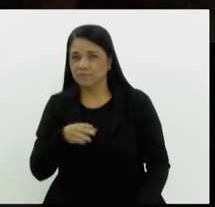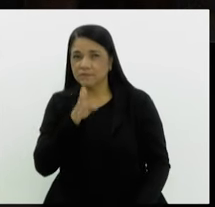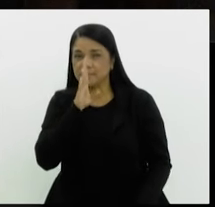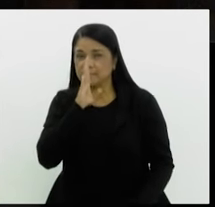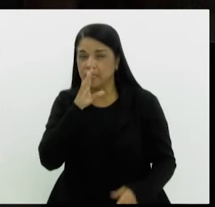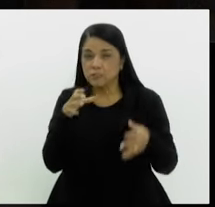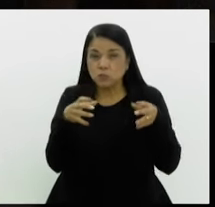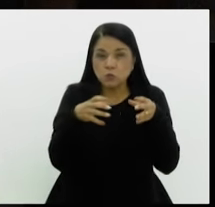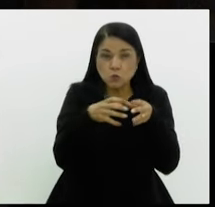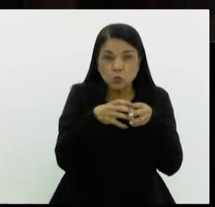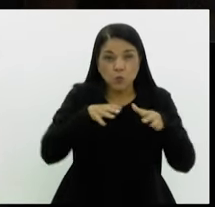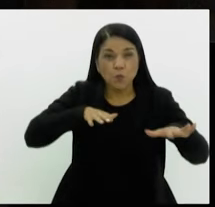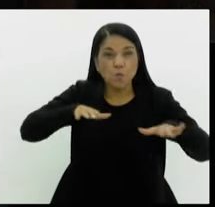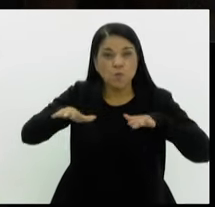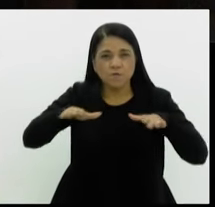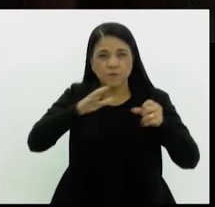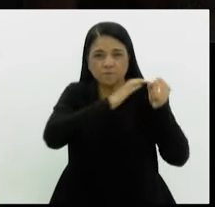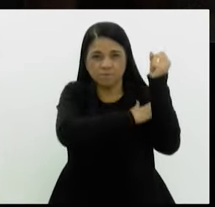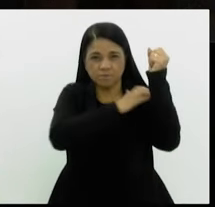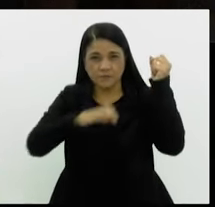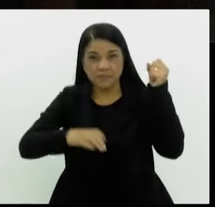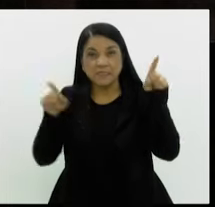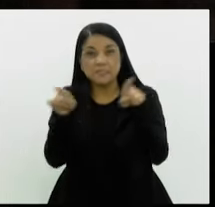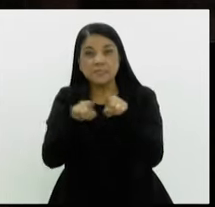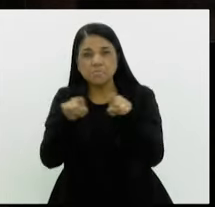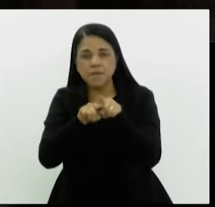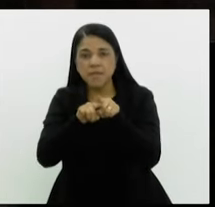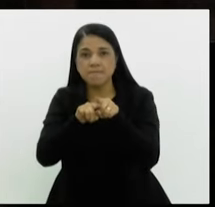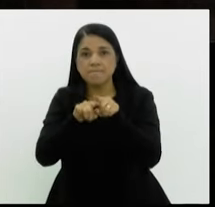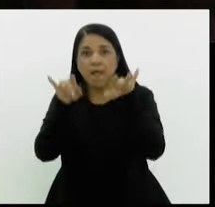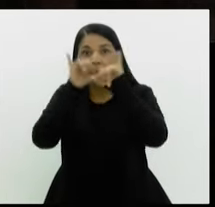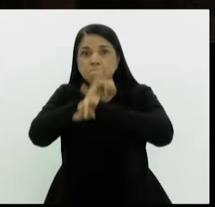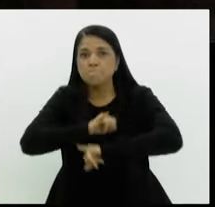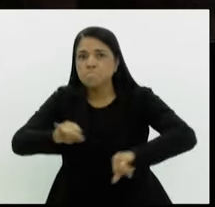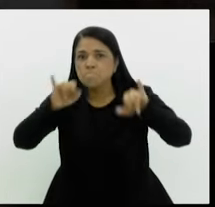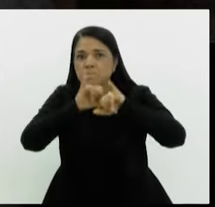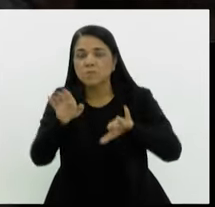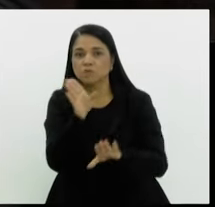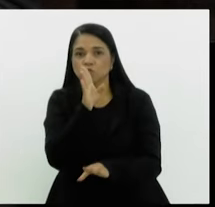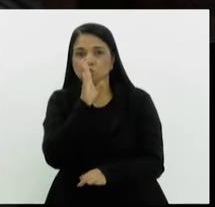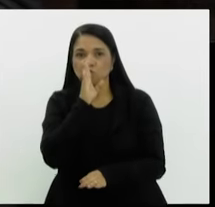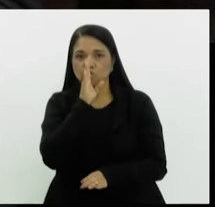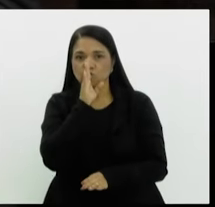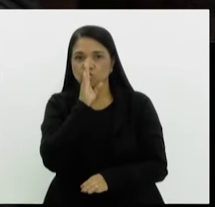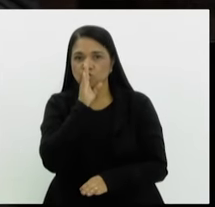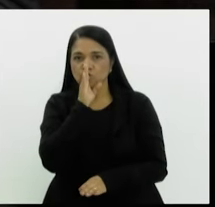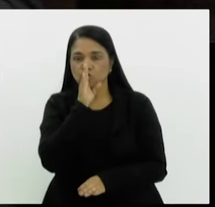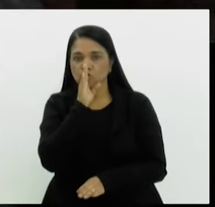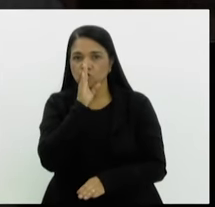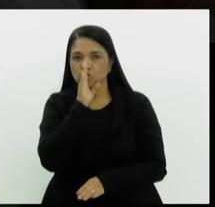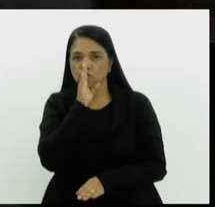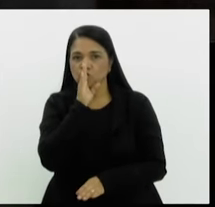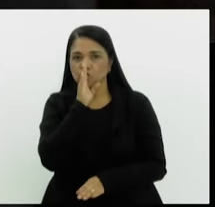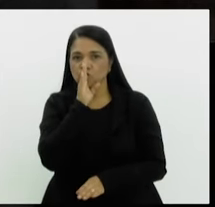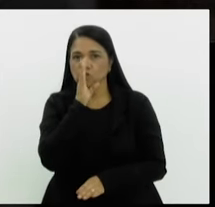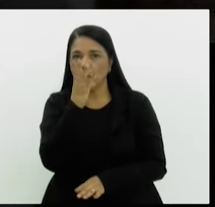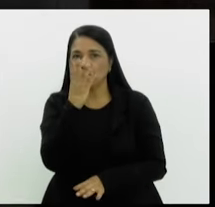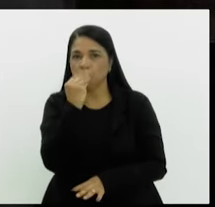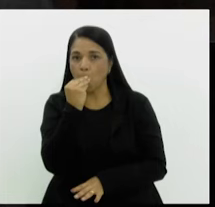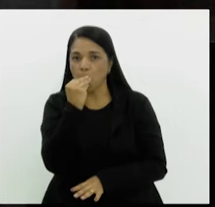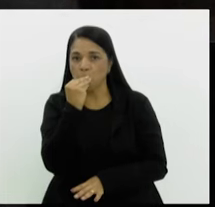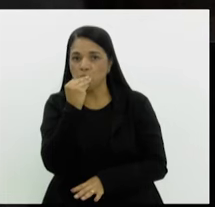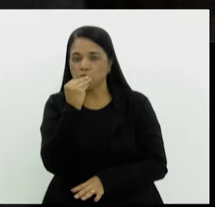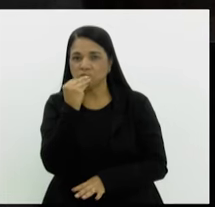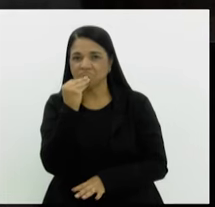delegado. O movimento também foi da própria mídia, que logo depois abafou o assunto e morreu o assunto.